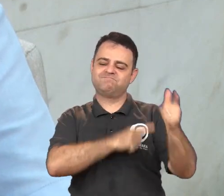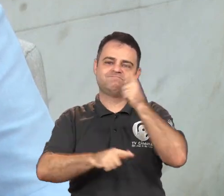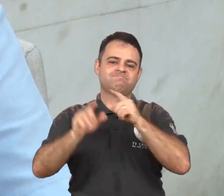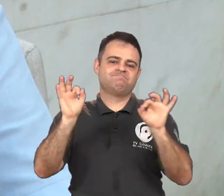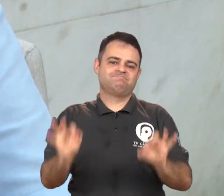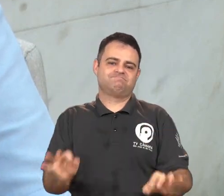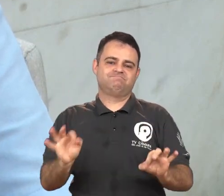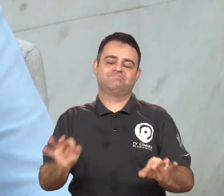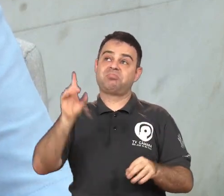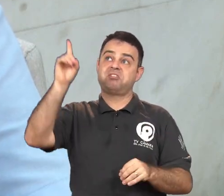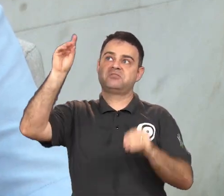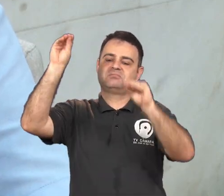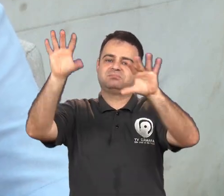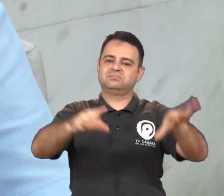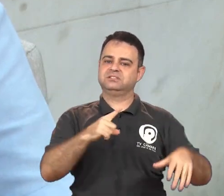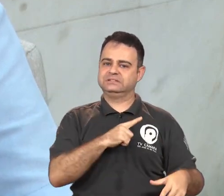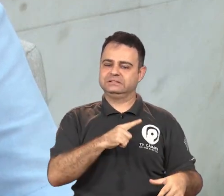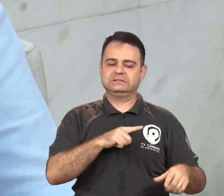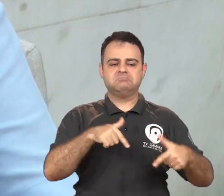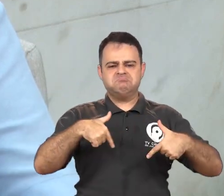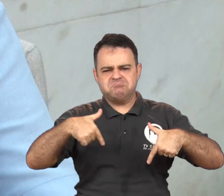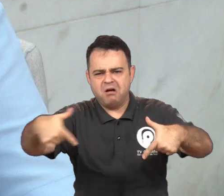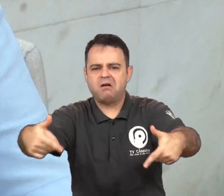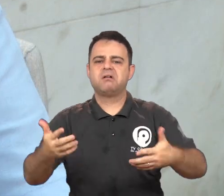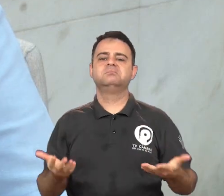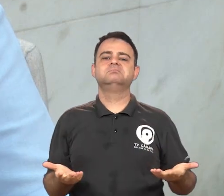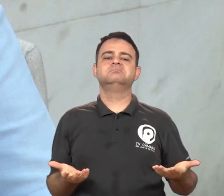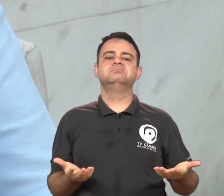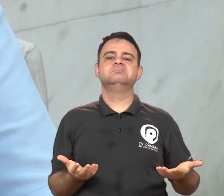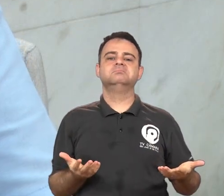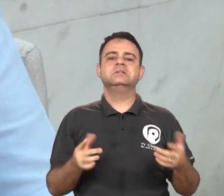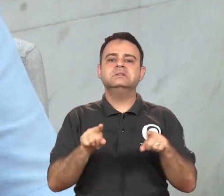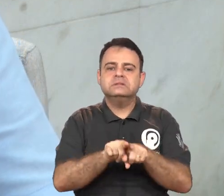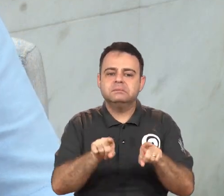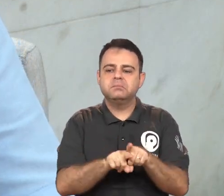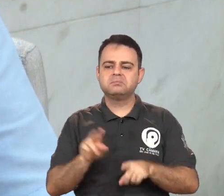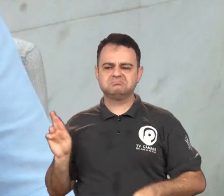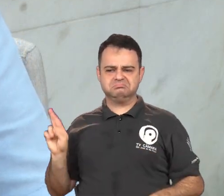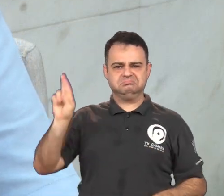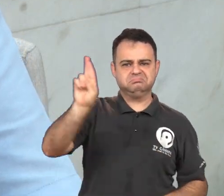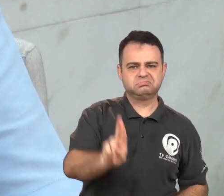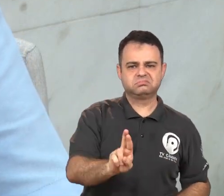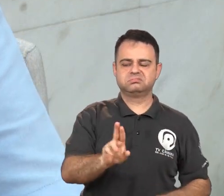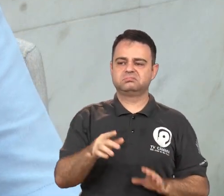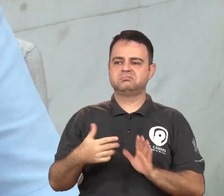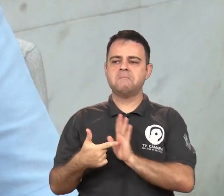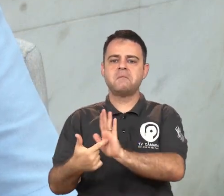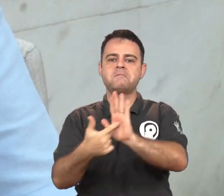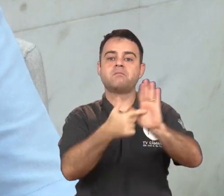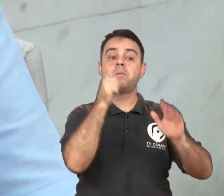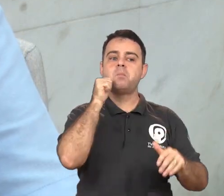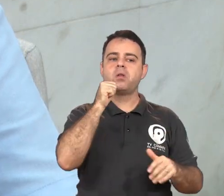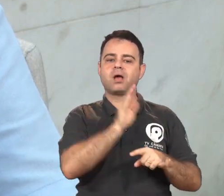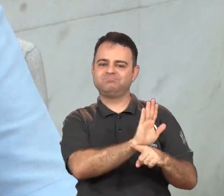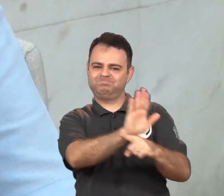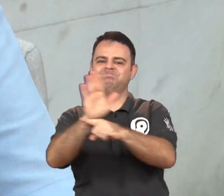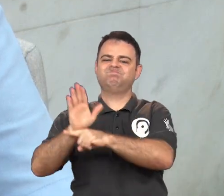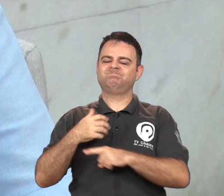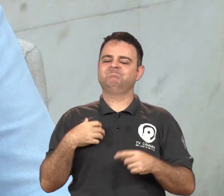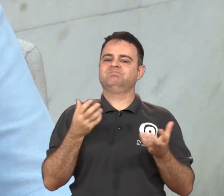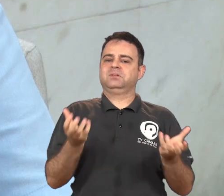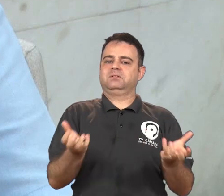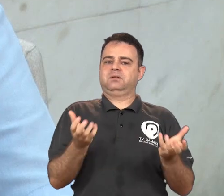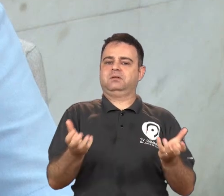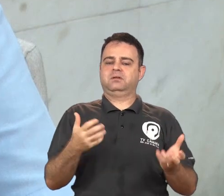abençoado, de muito trabalho, de muita luta e de muita representação para as mulheres. E eu tenho